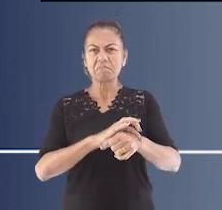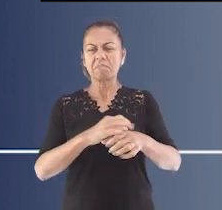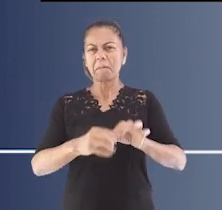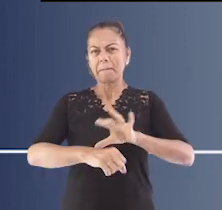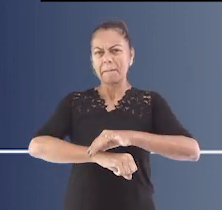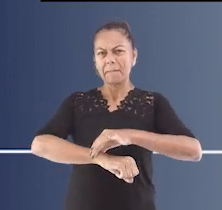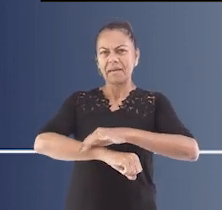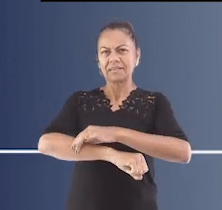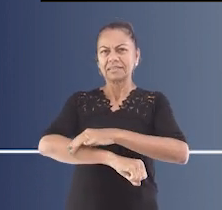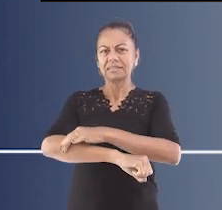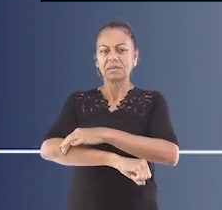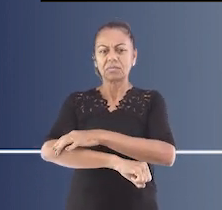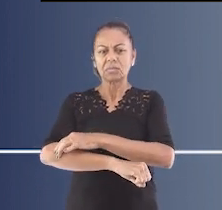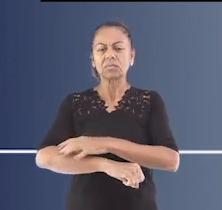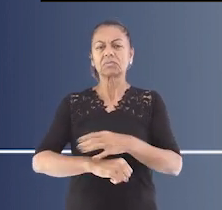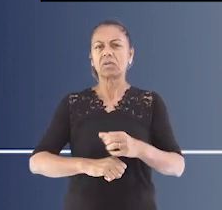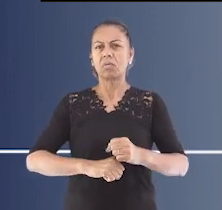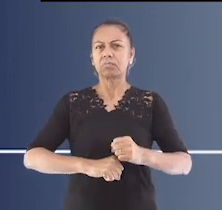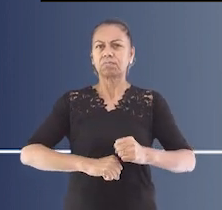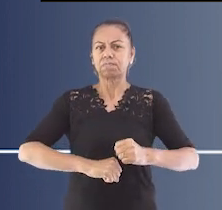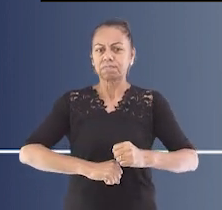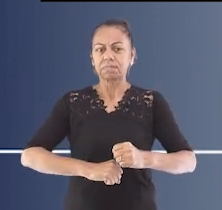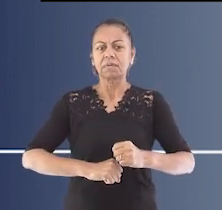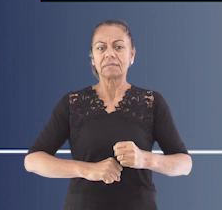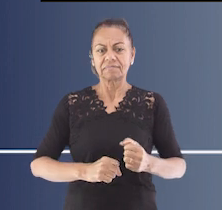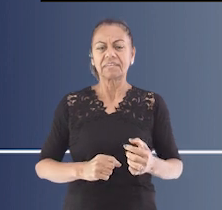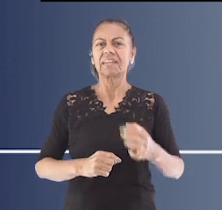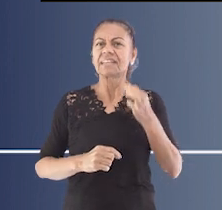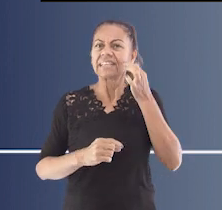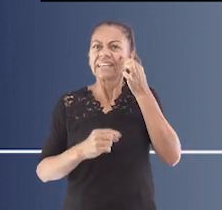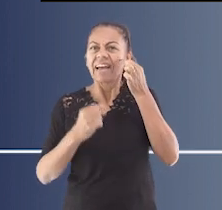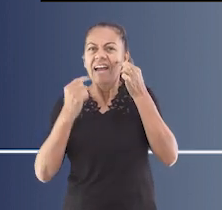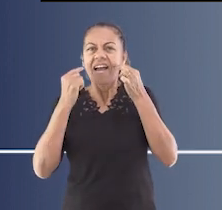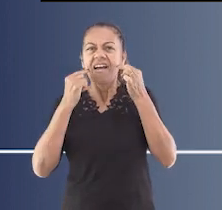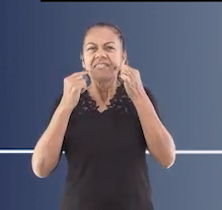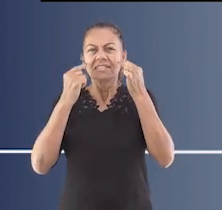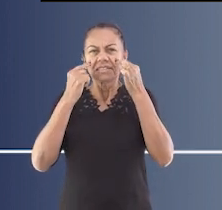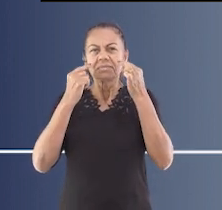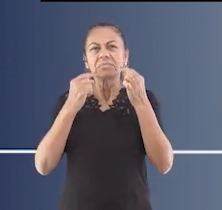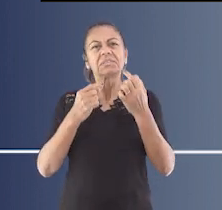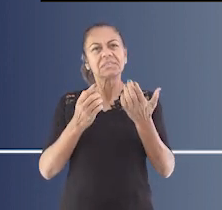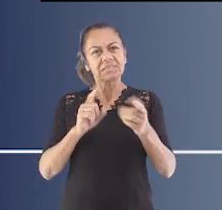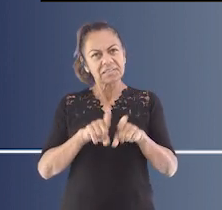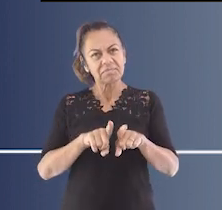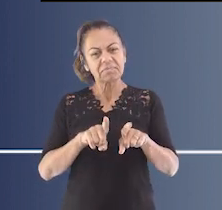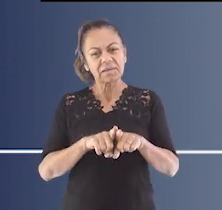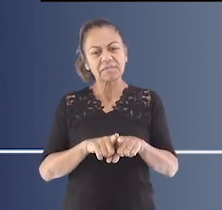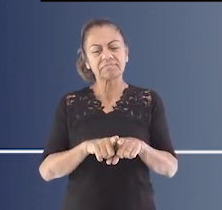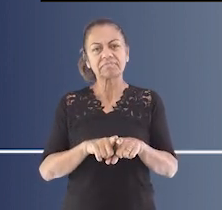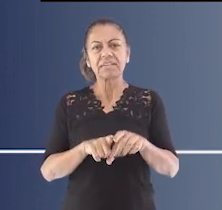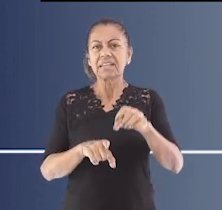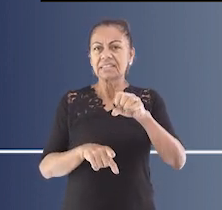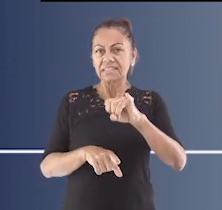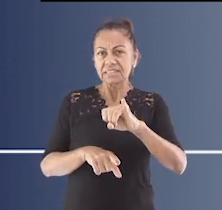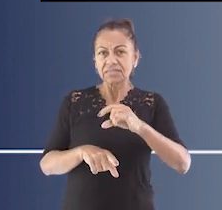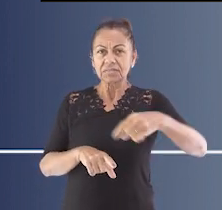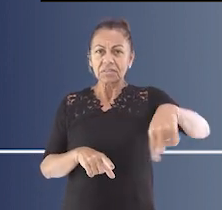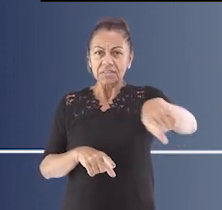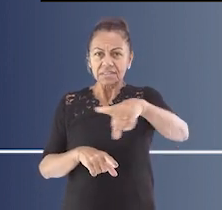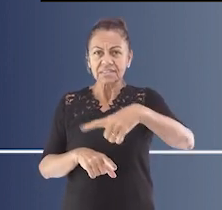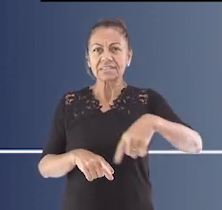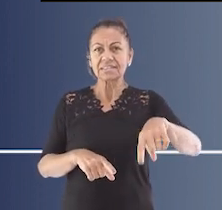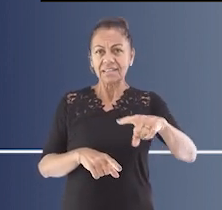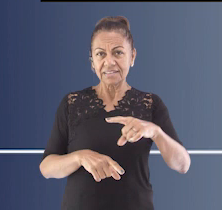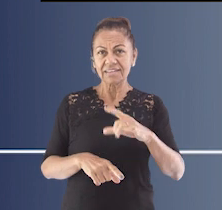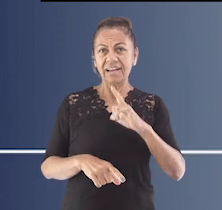corpo, o aumento da massa muscular e cravos e espinhas apontando no rosto. Se você está passando por